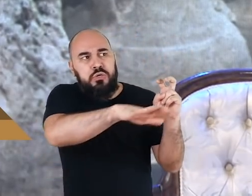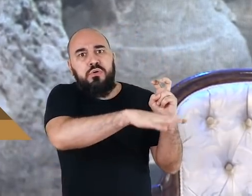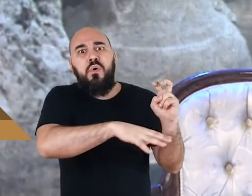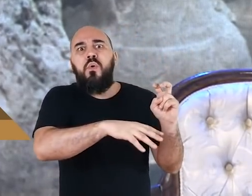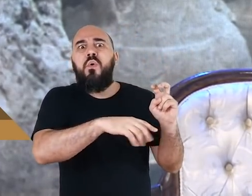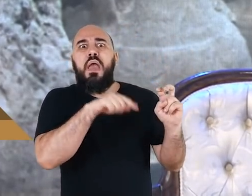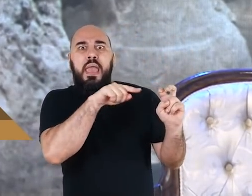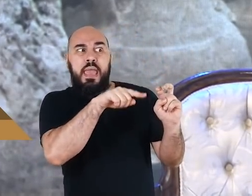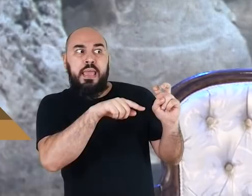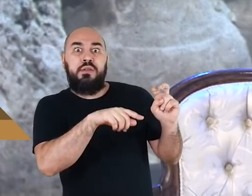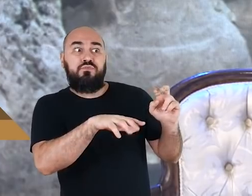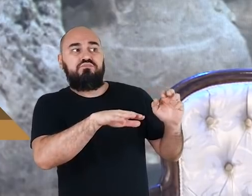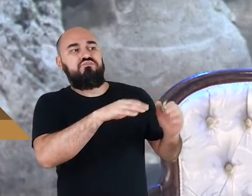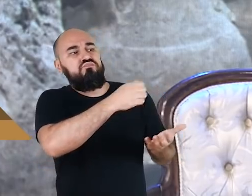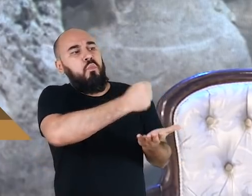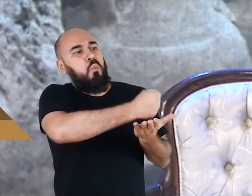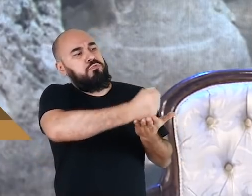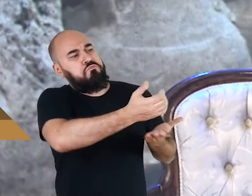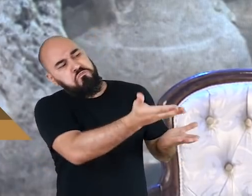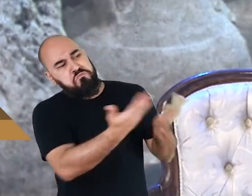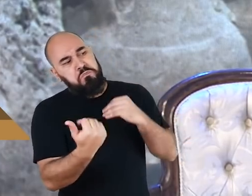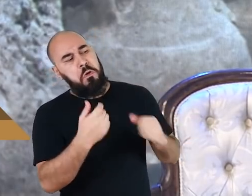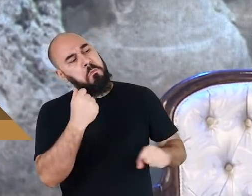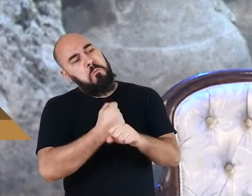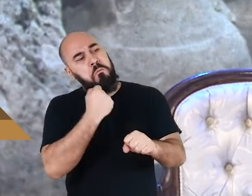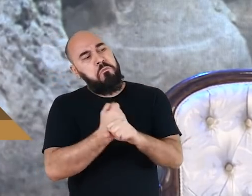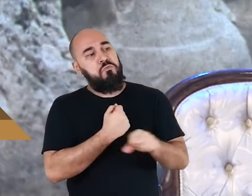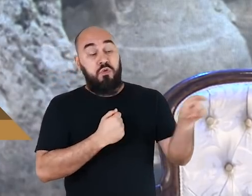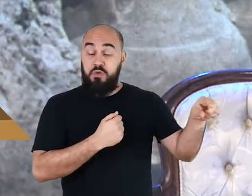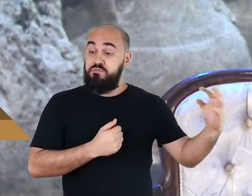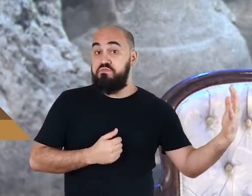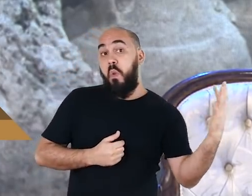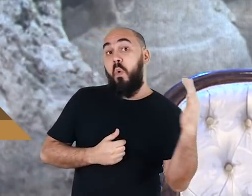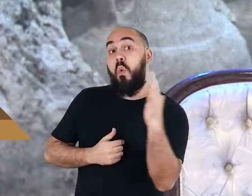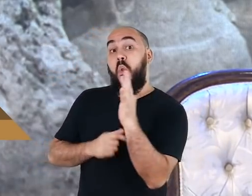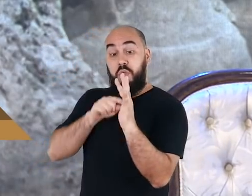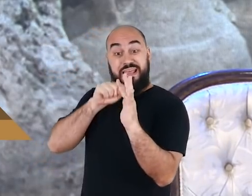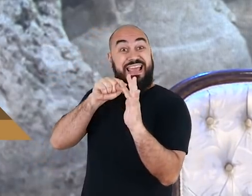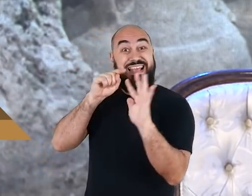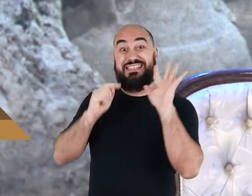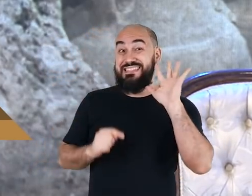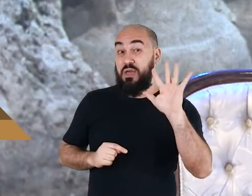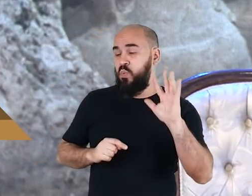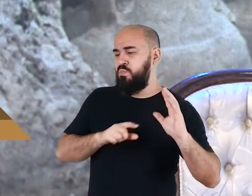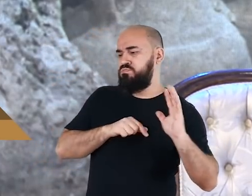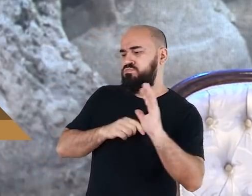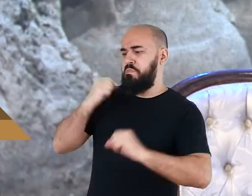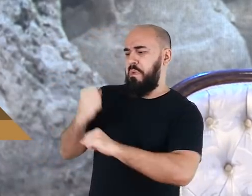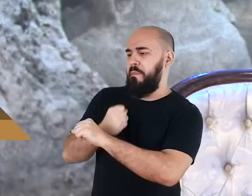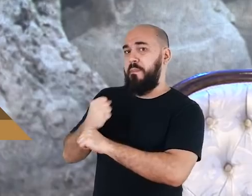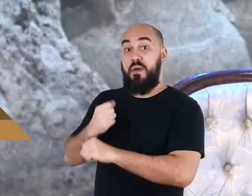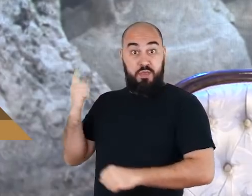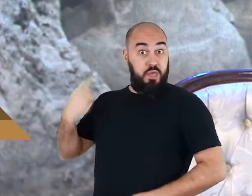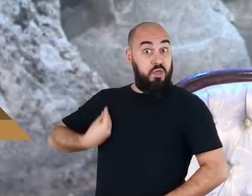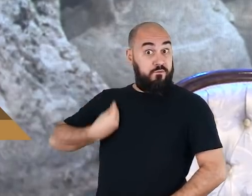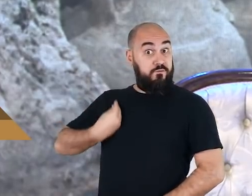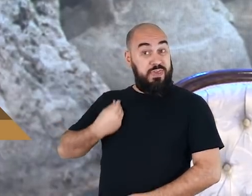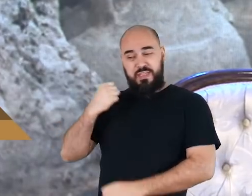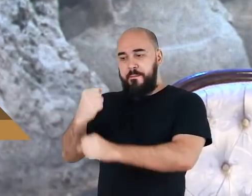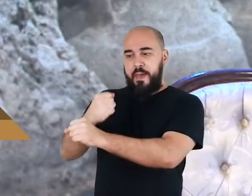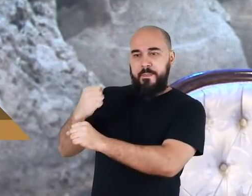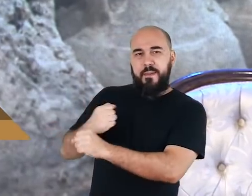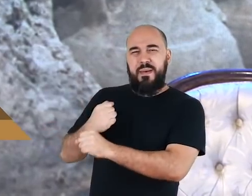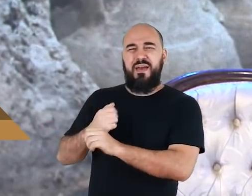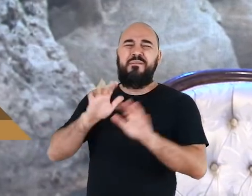gregos foram contratados na época para trabalhar nessa obra. Isso enquanto o rei ainda estava vivo. Mas alguns